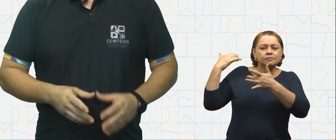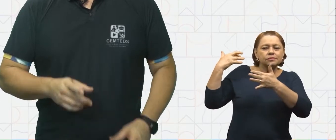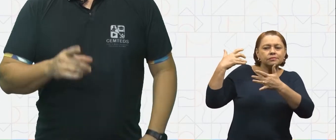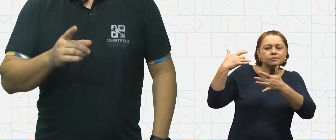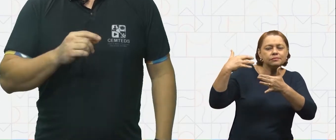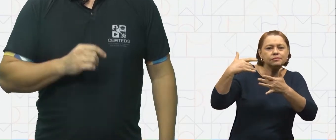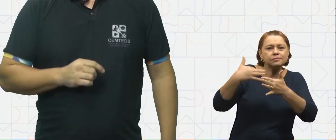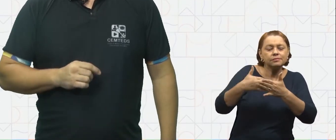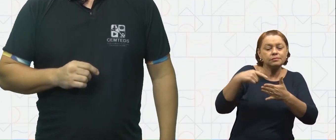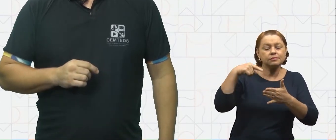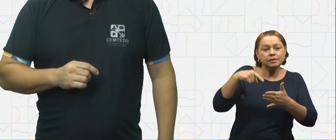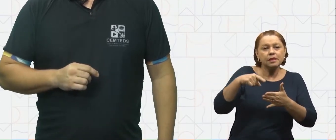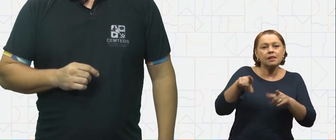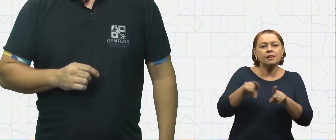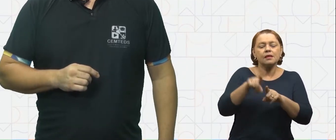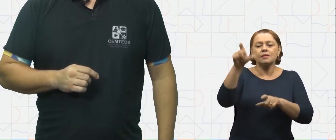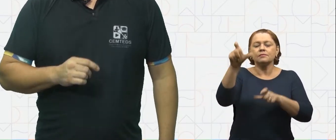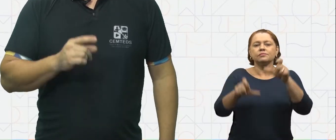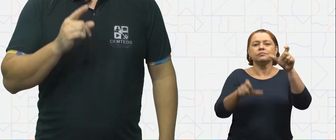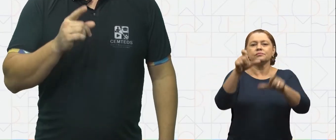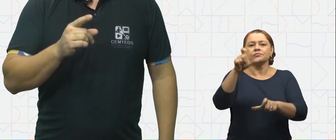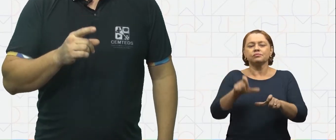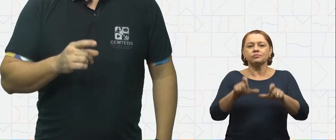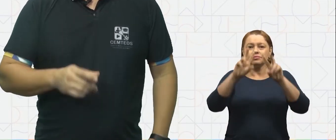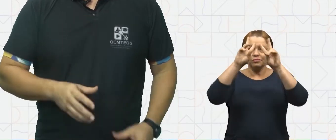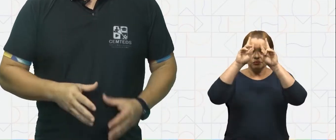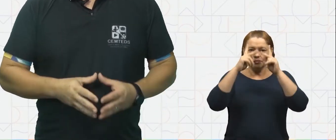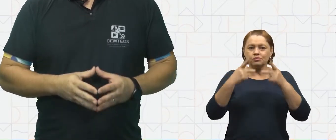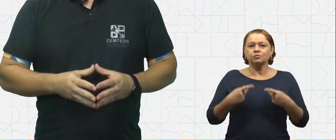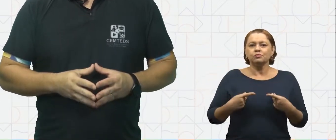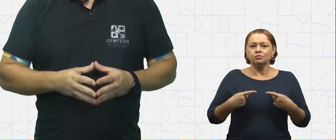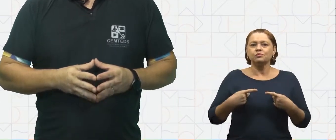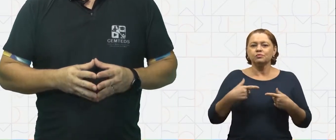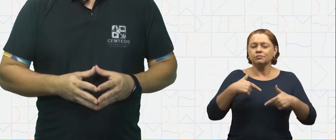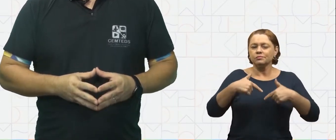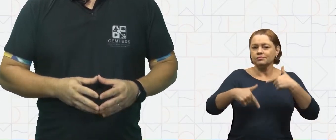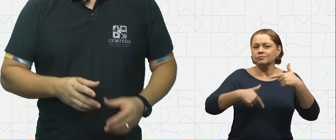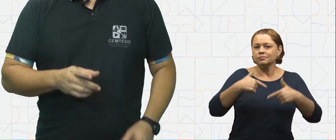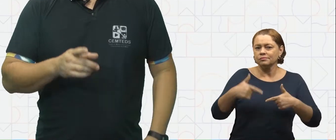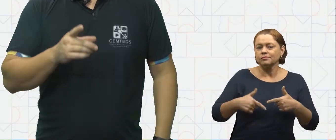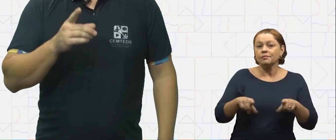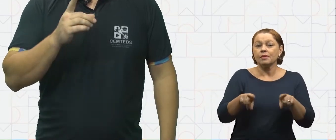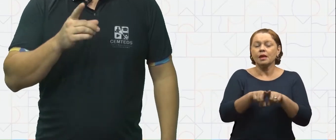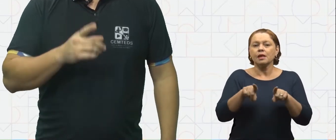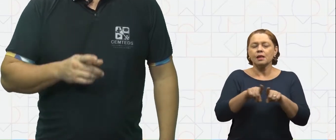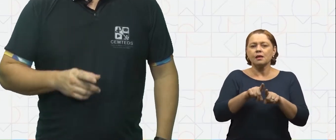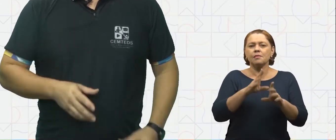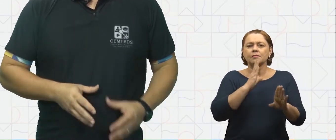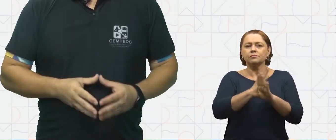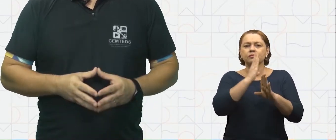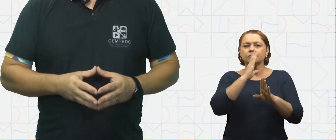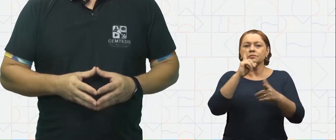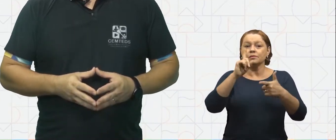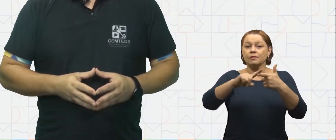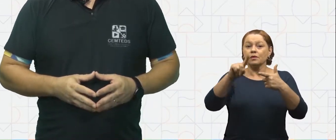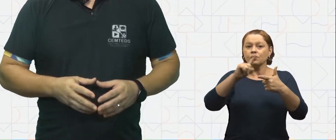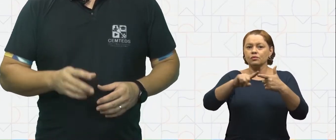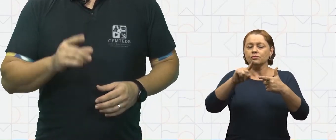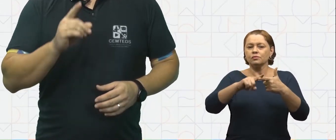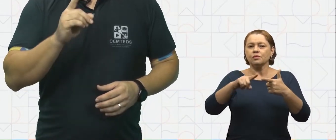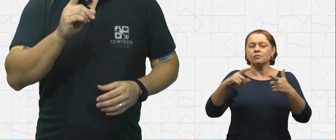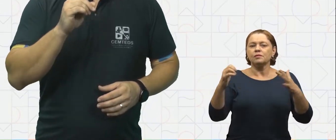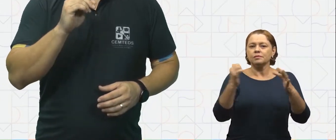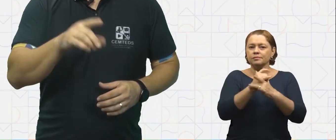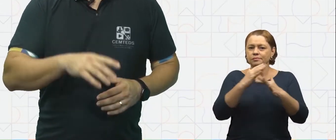tempo e a partir do trabalho humano. Serve também para identificarmos os problemas urbanos, é claro.